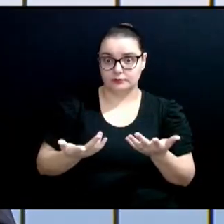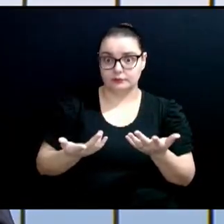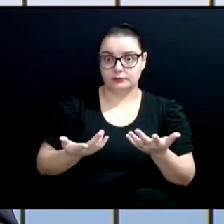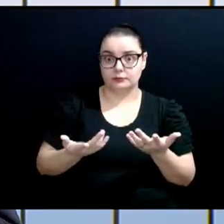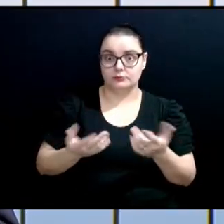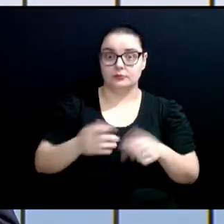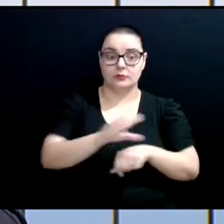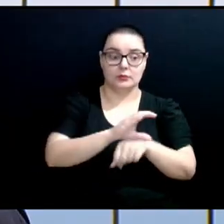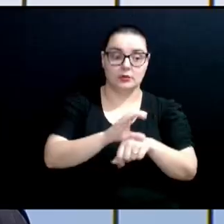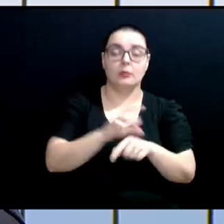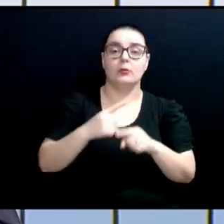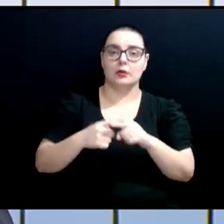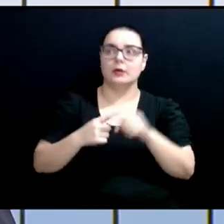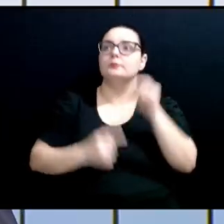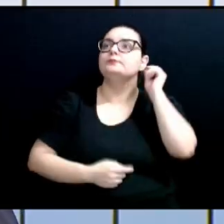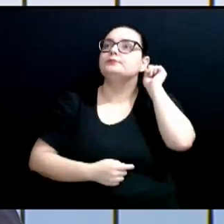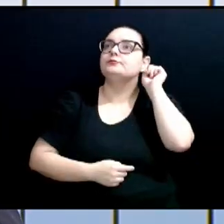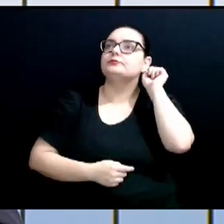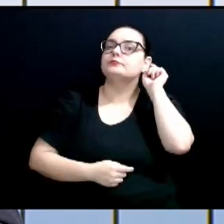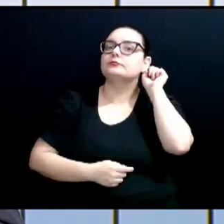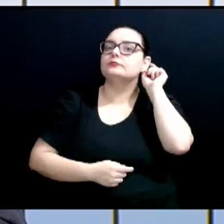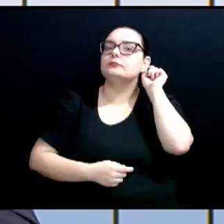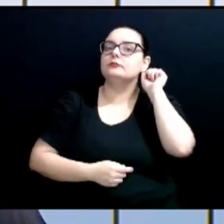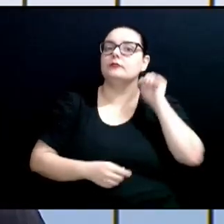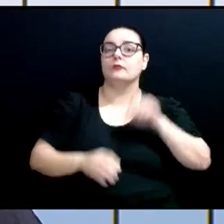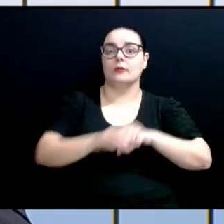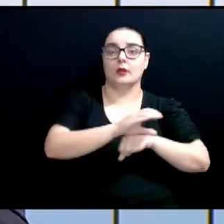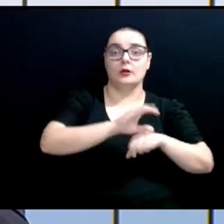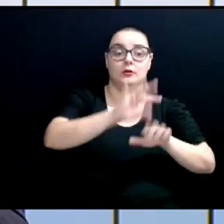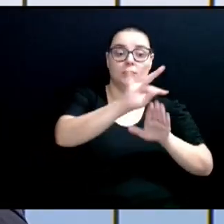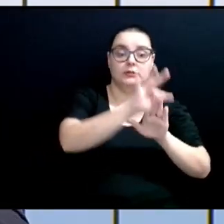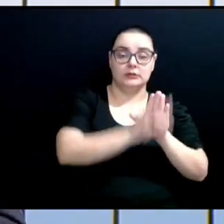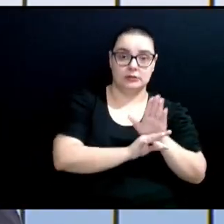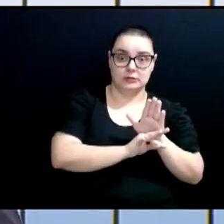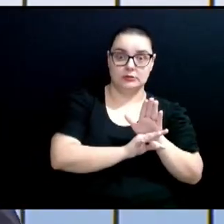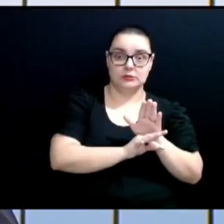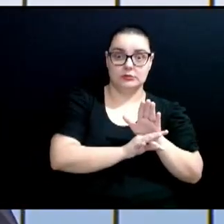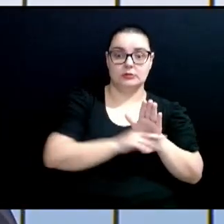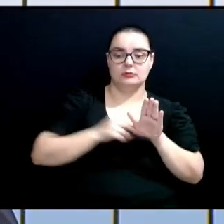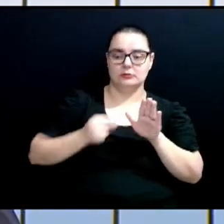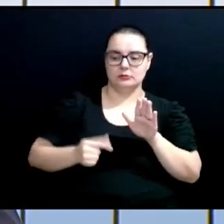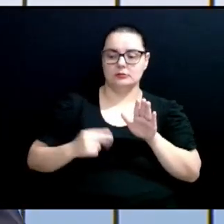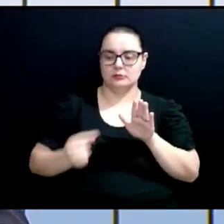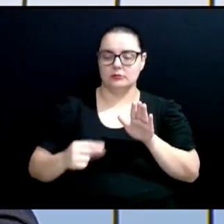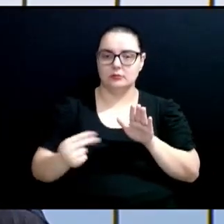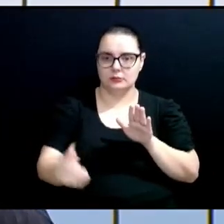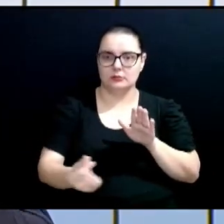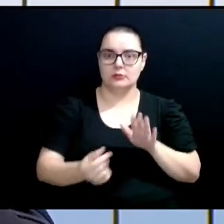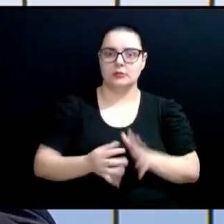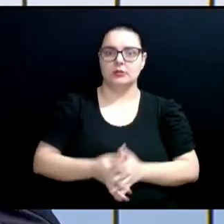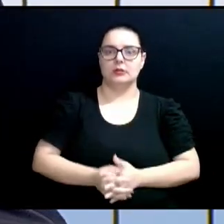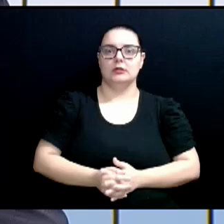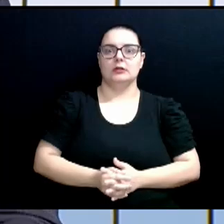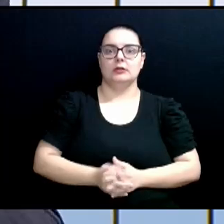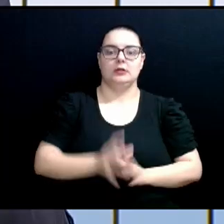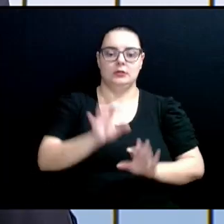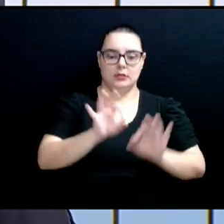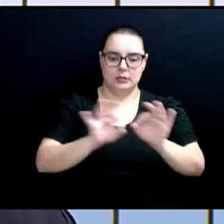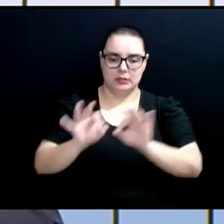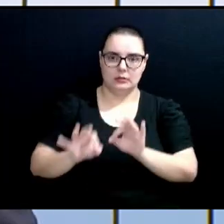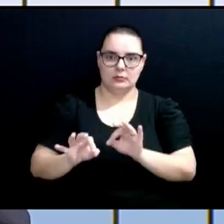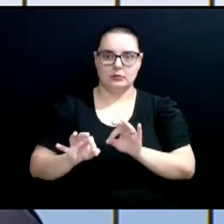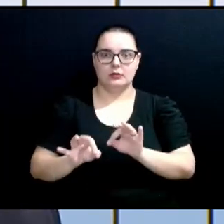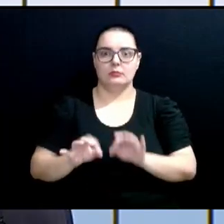quê? As Constituições são textos duradouros, né? Elaborados para que tenha